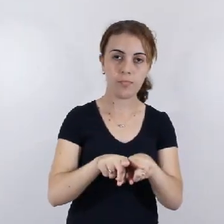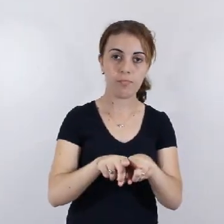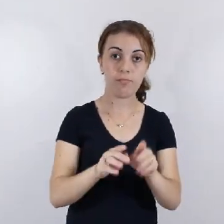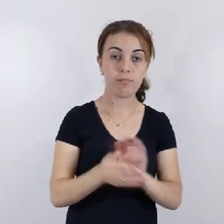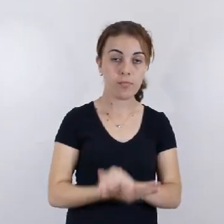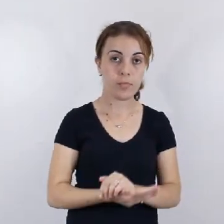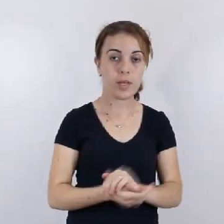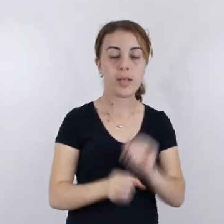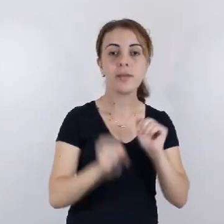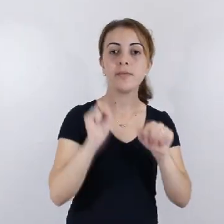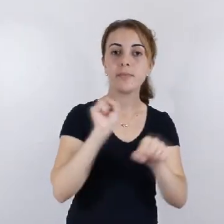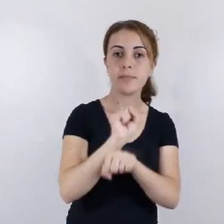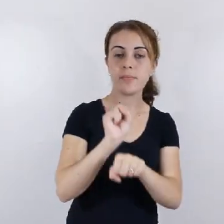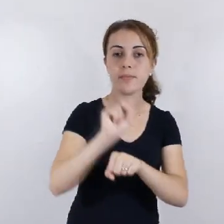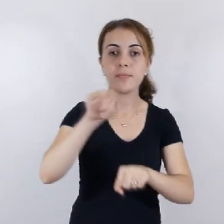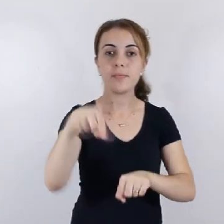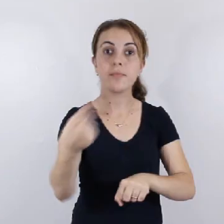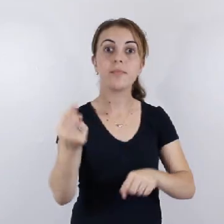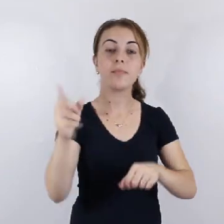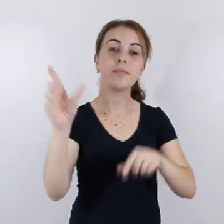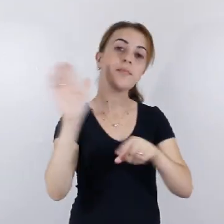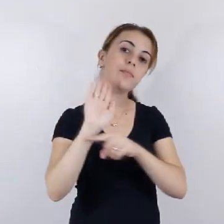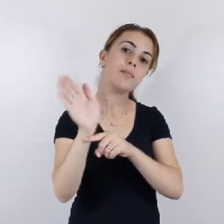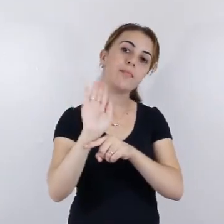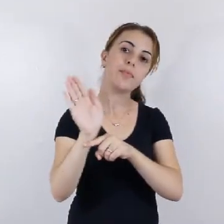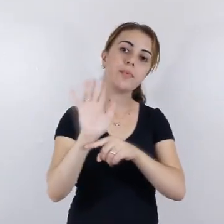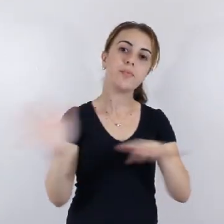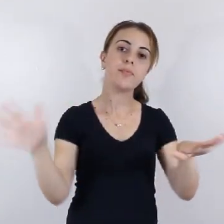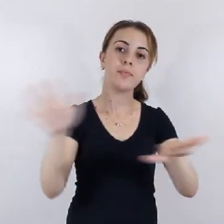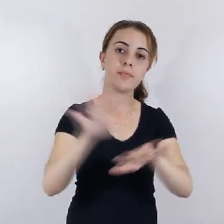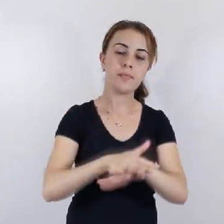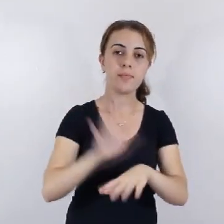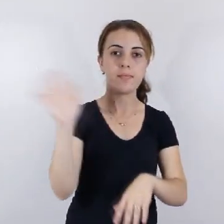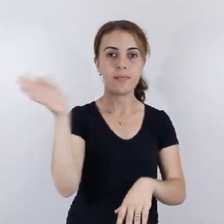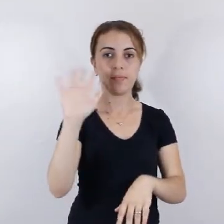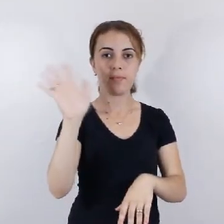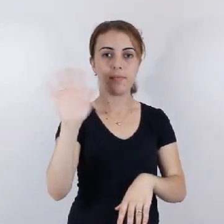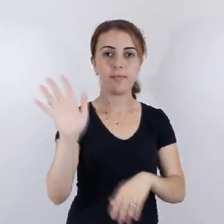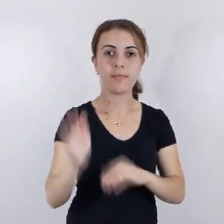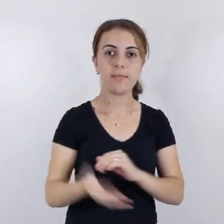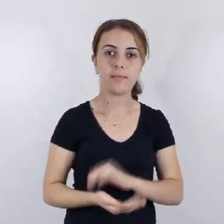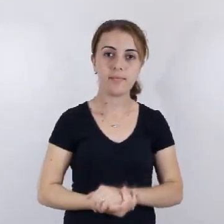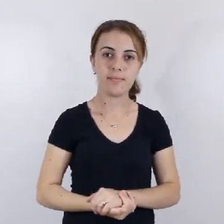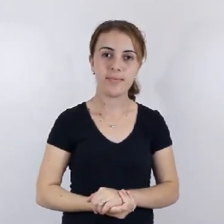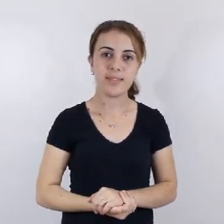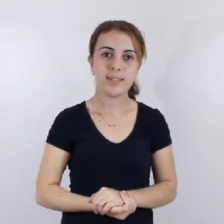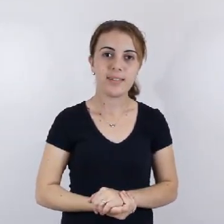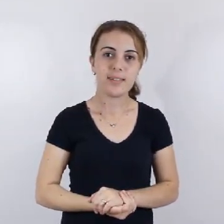pertencem. Aproveite as nossas dicas e até o próximo Curta Matemático.